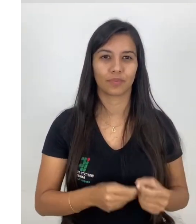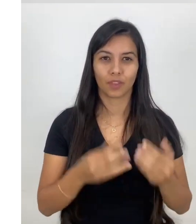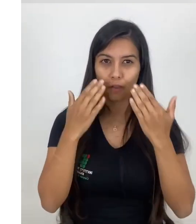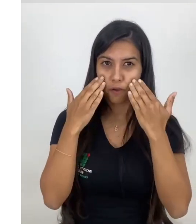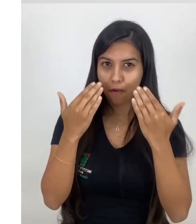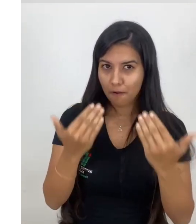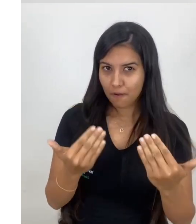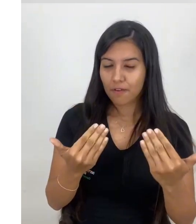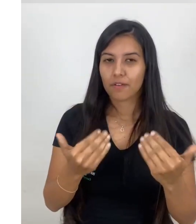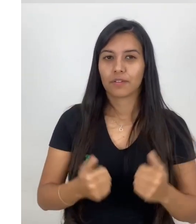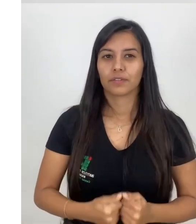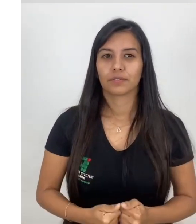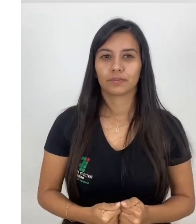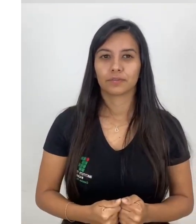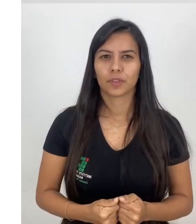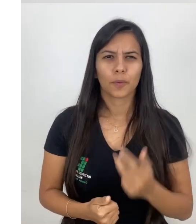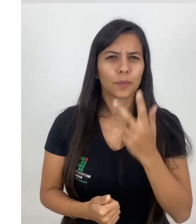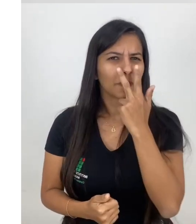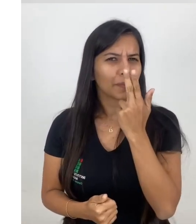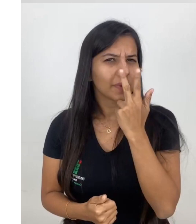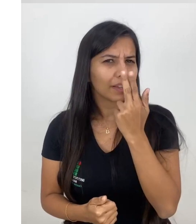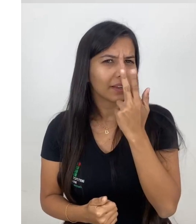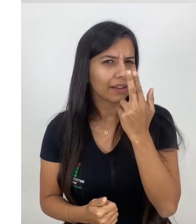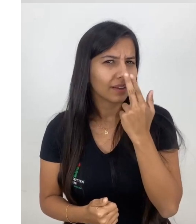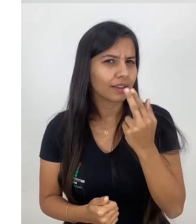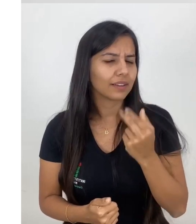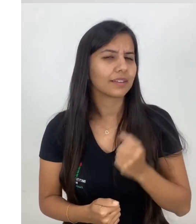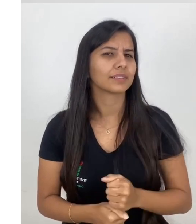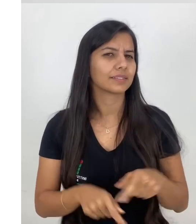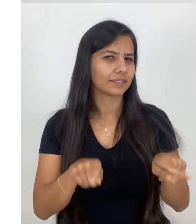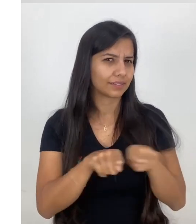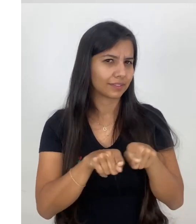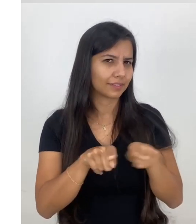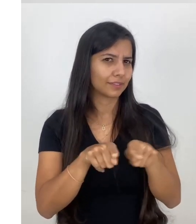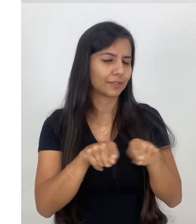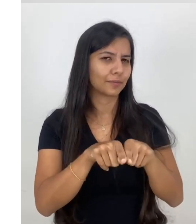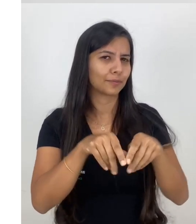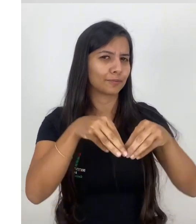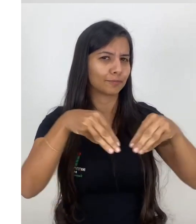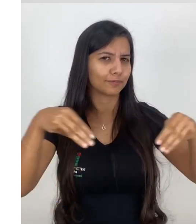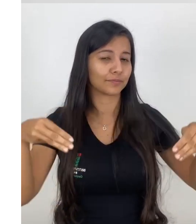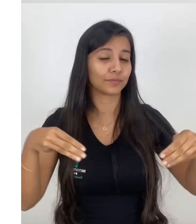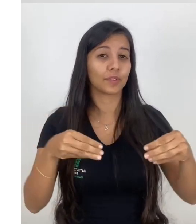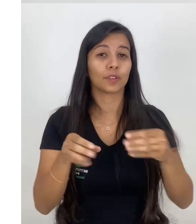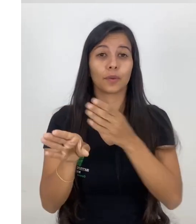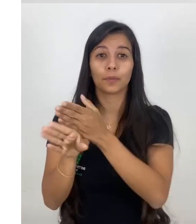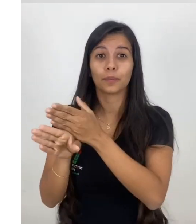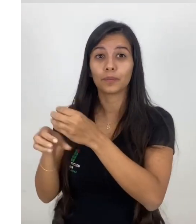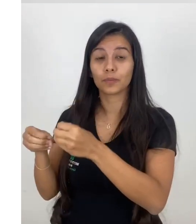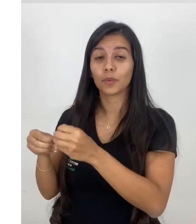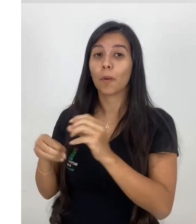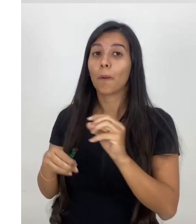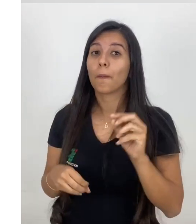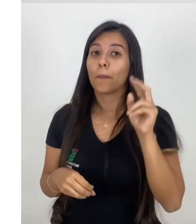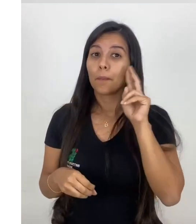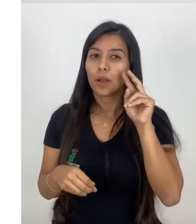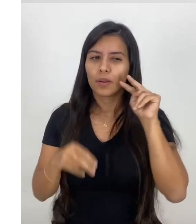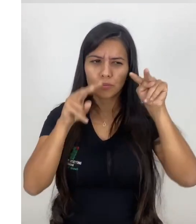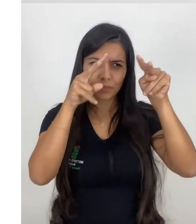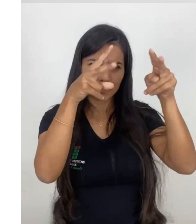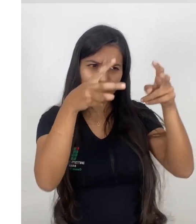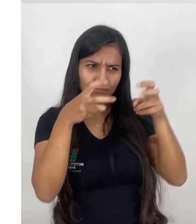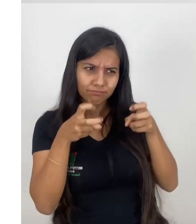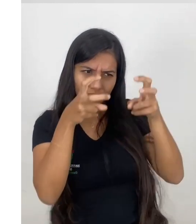Reparem que é parecido com a placa metafísica da mitose. Só que uma coisa que vocês batem o olho e